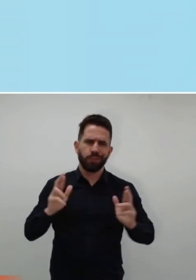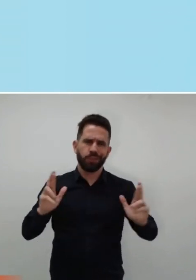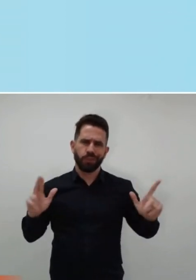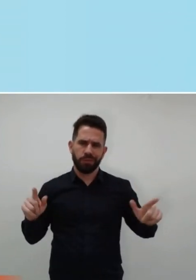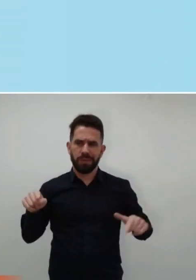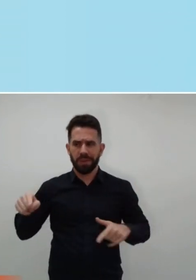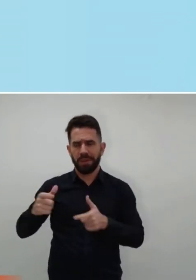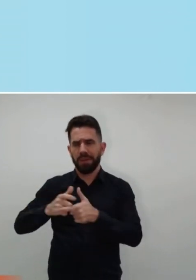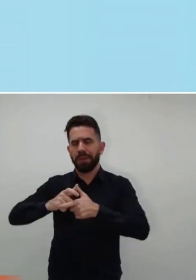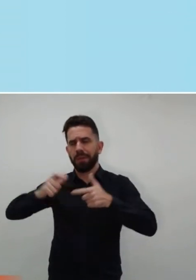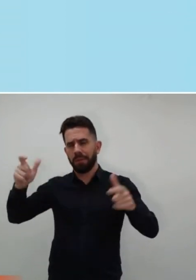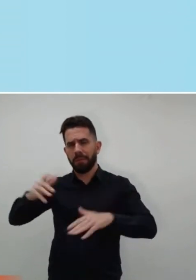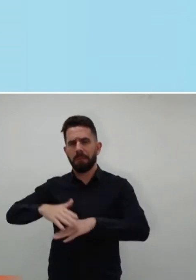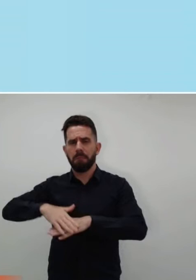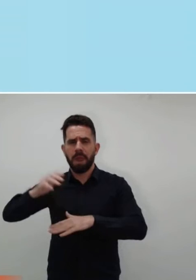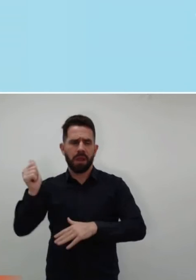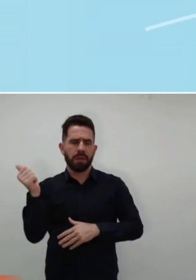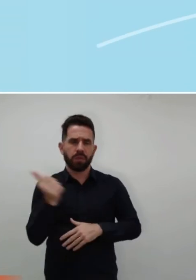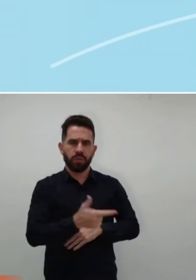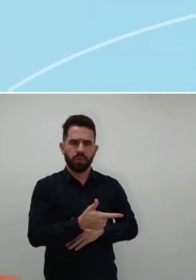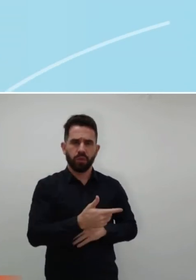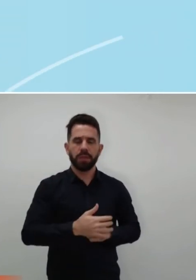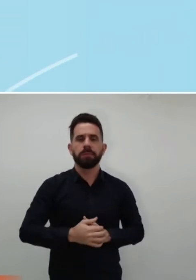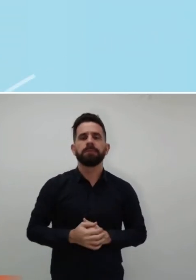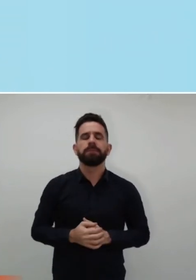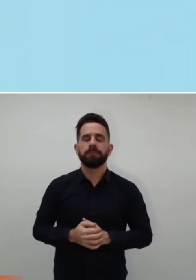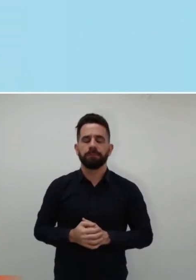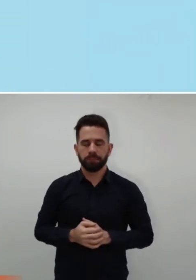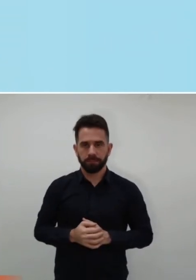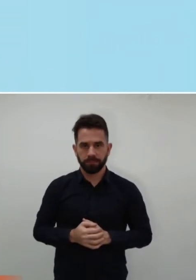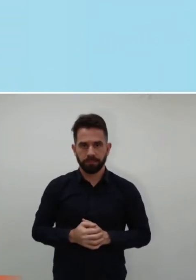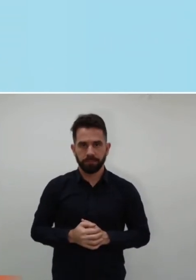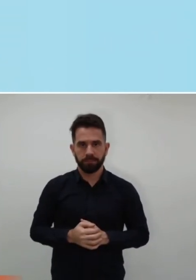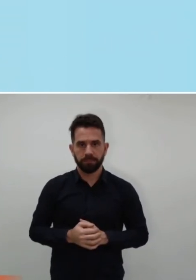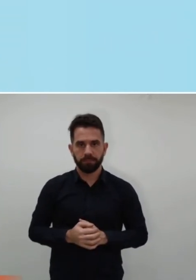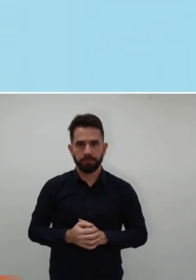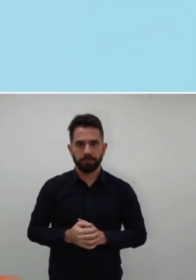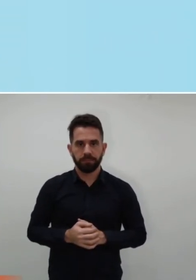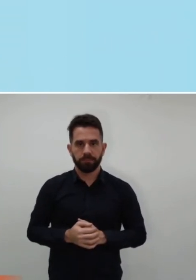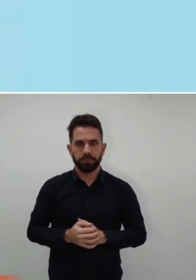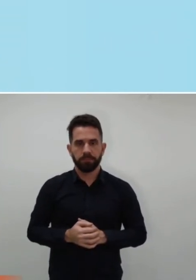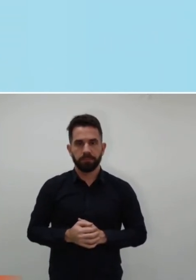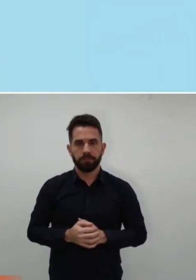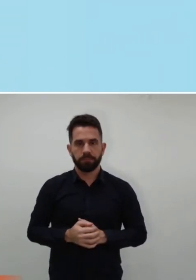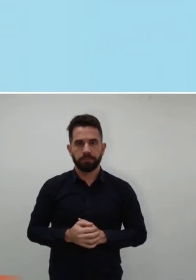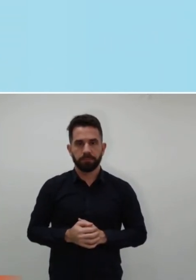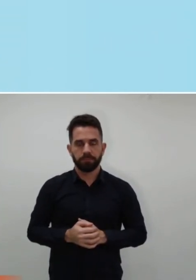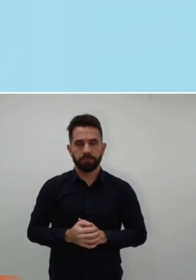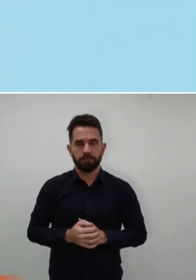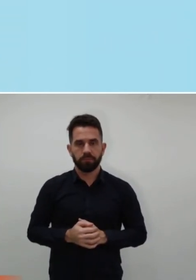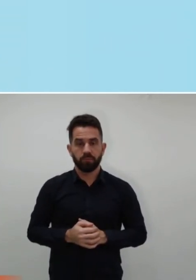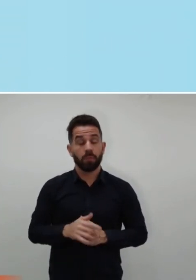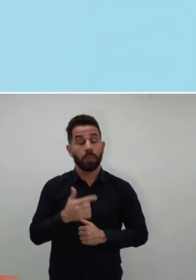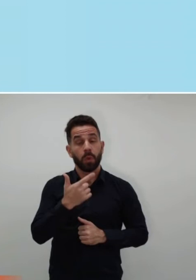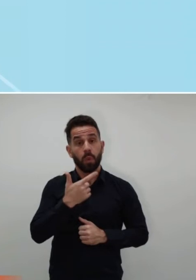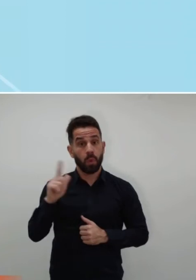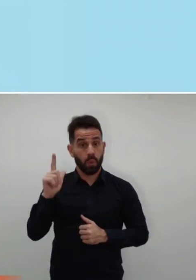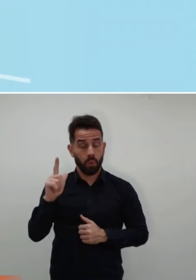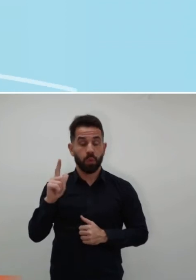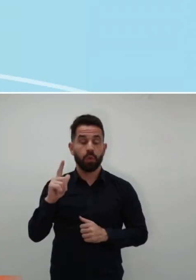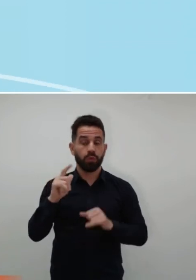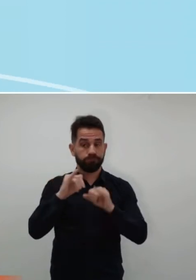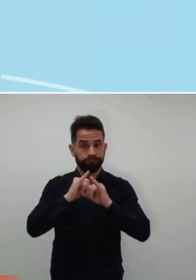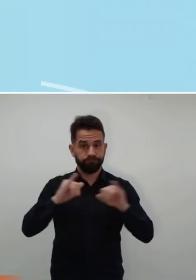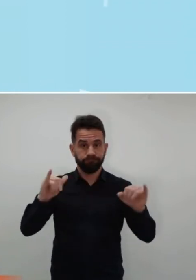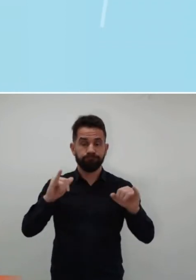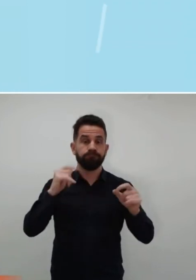de desmatamento do que o INPE, órgão do governo. E outra notícia preocupante na área da saúde dessa vez.